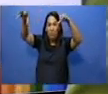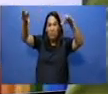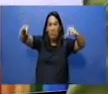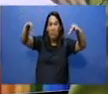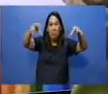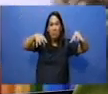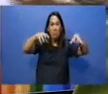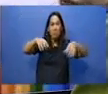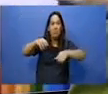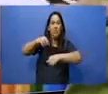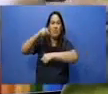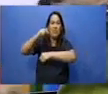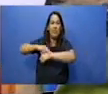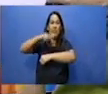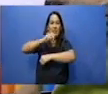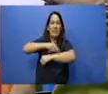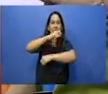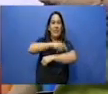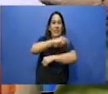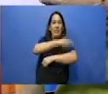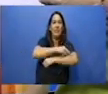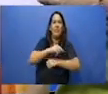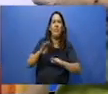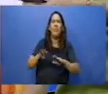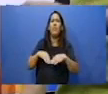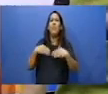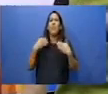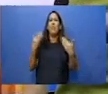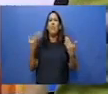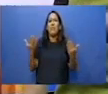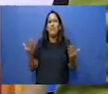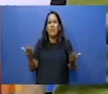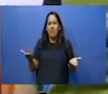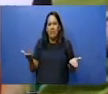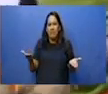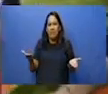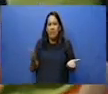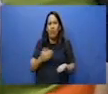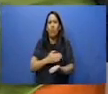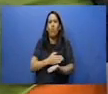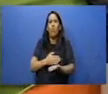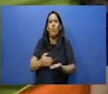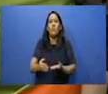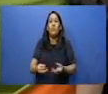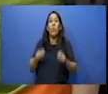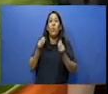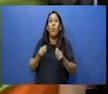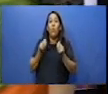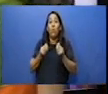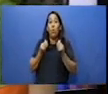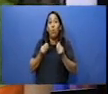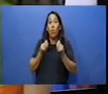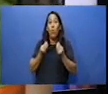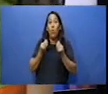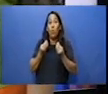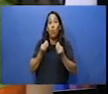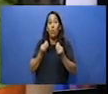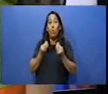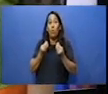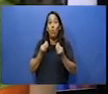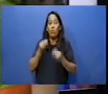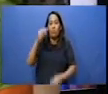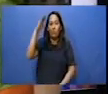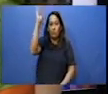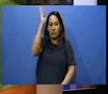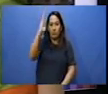dos grandes. E aonde que nasceu esse gafanhoto? Esse gafanhoto, ó, veio aqui.